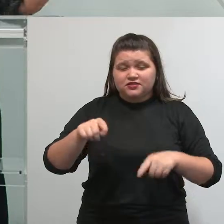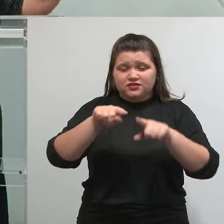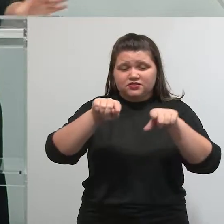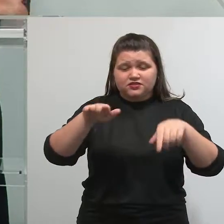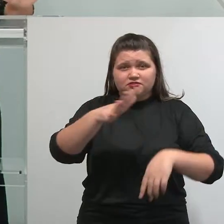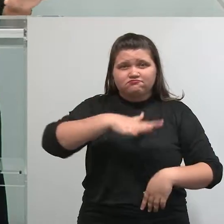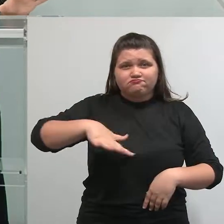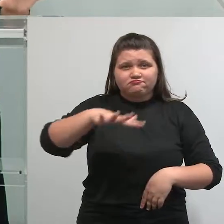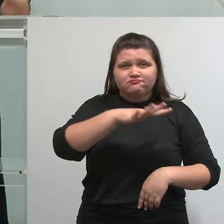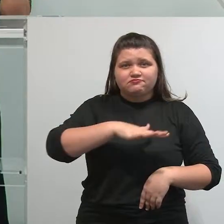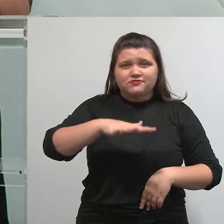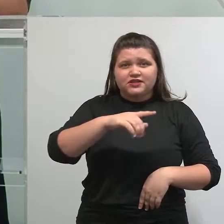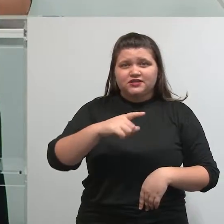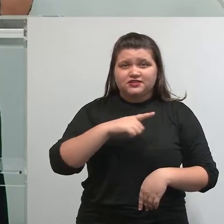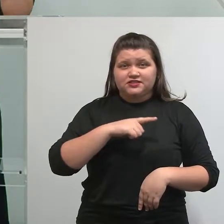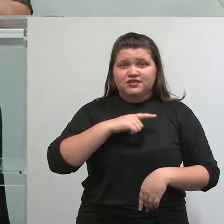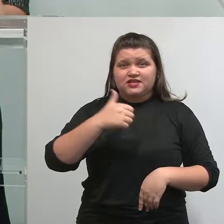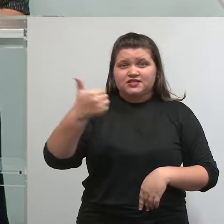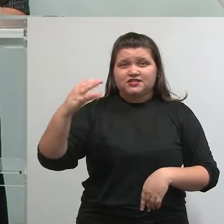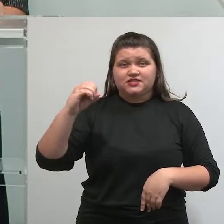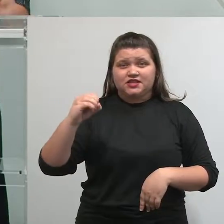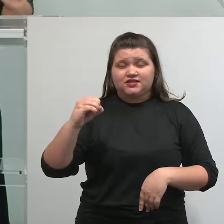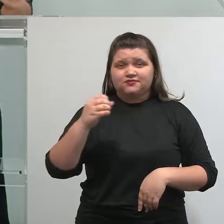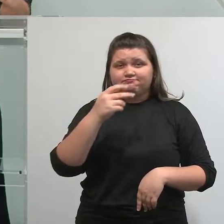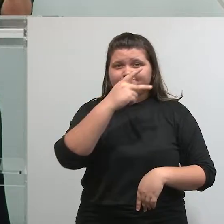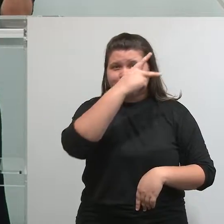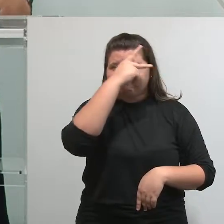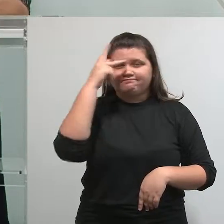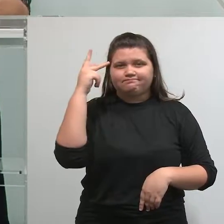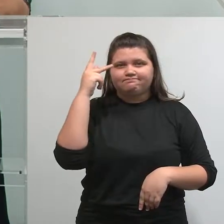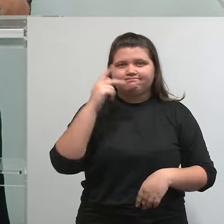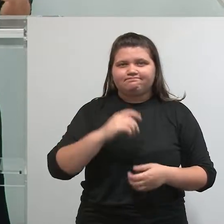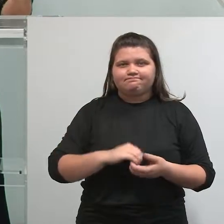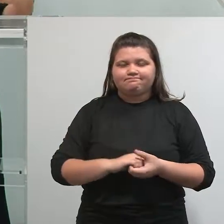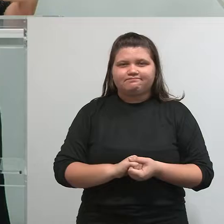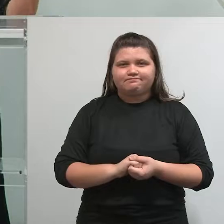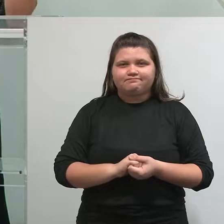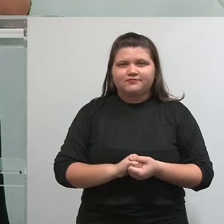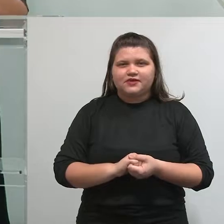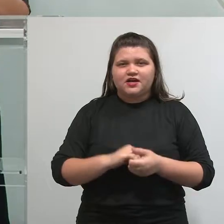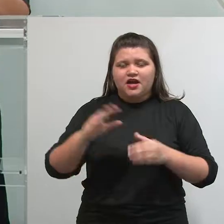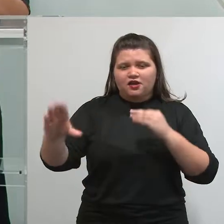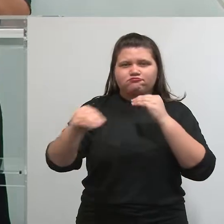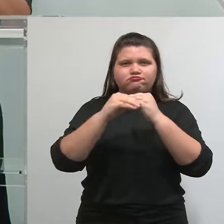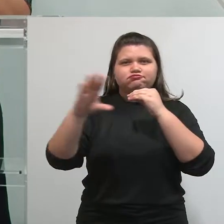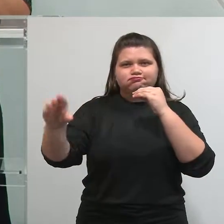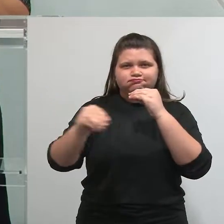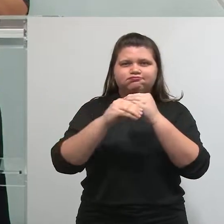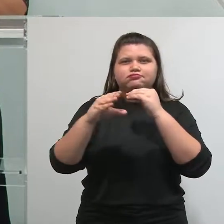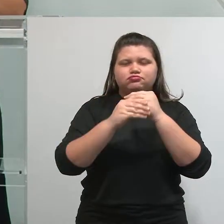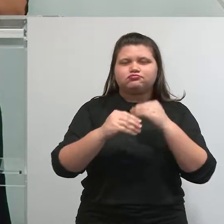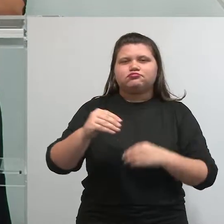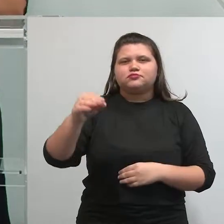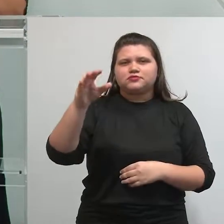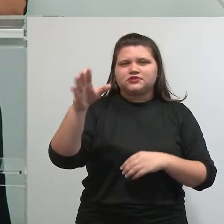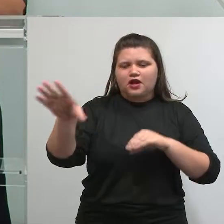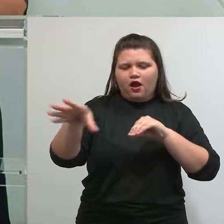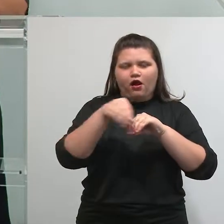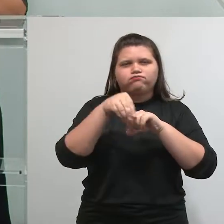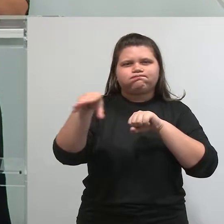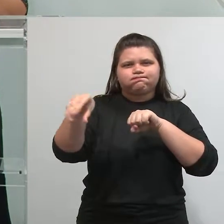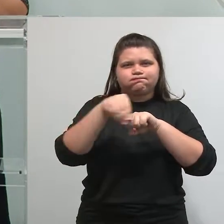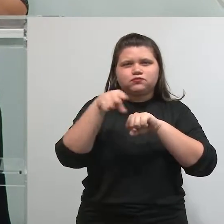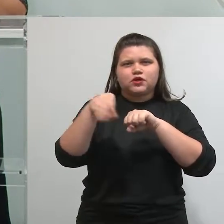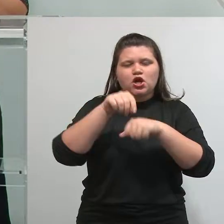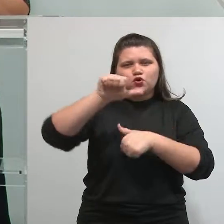fazendo trabalhos diversos. Mas se você agrega a sua força de trabalho, seu conhecimento, você já está mudando